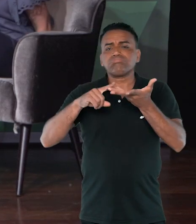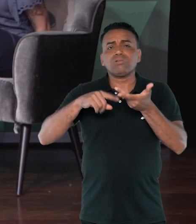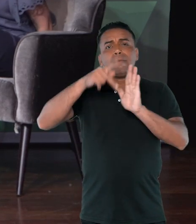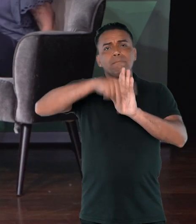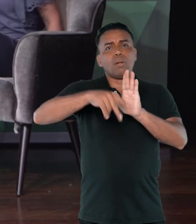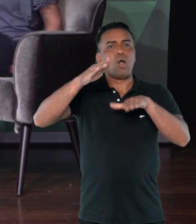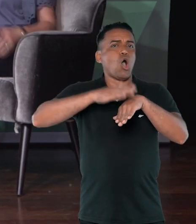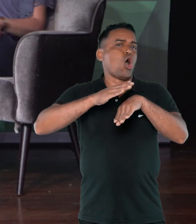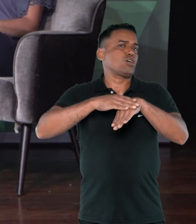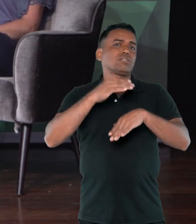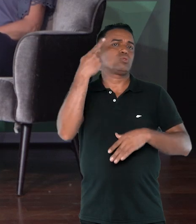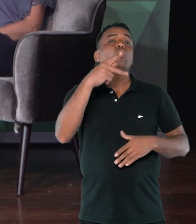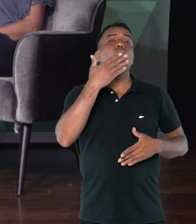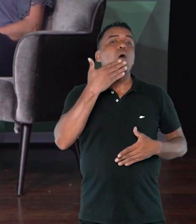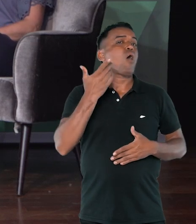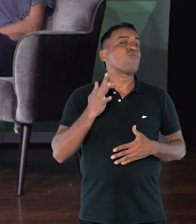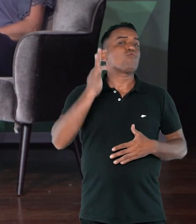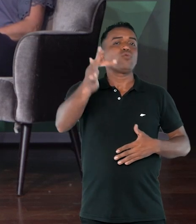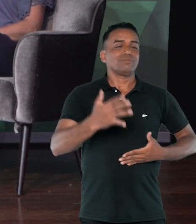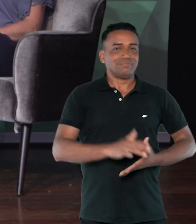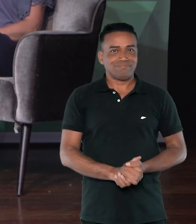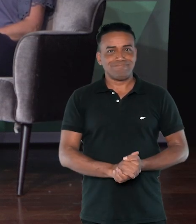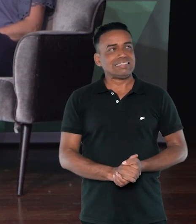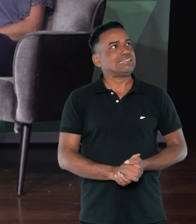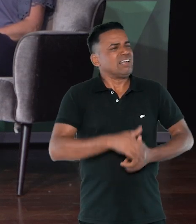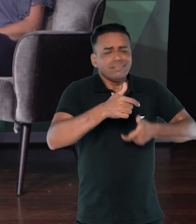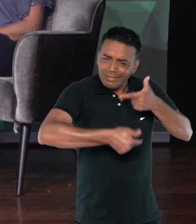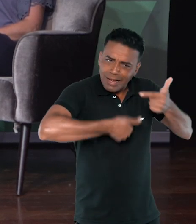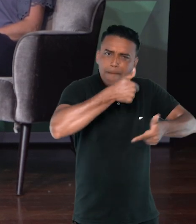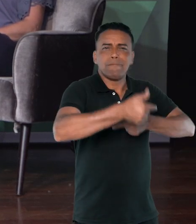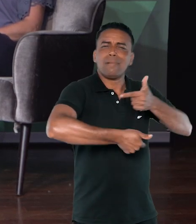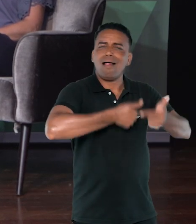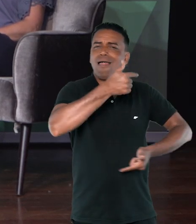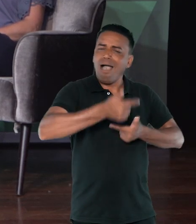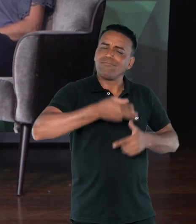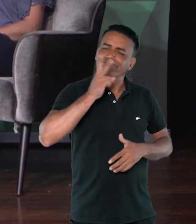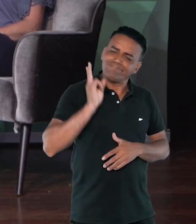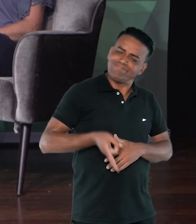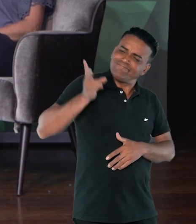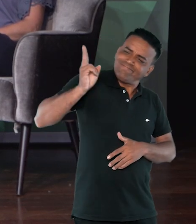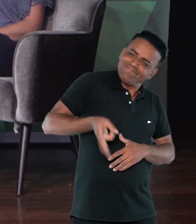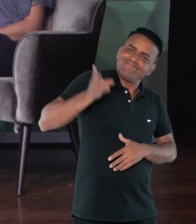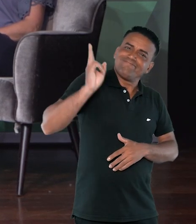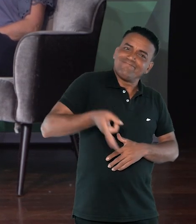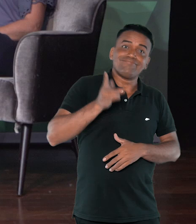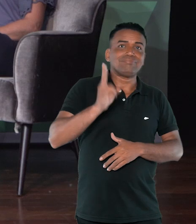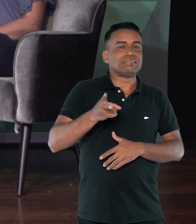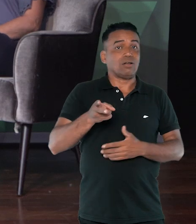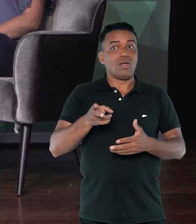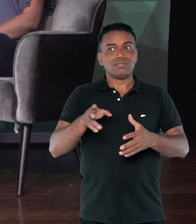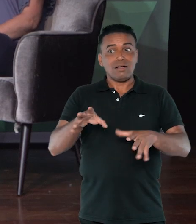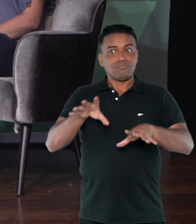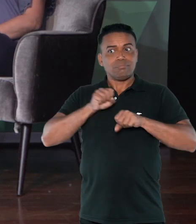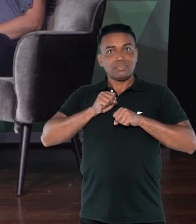novos projetos de livro pela frente ou quais são os seus próximos projetos aí.